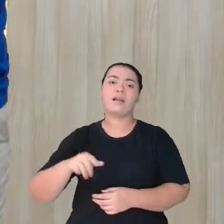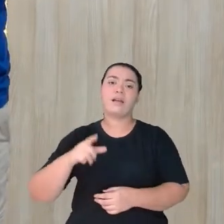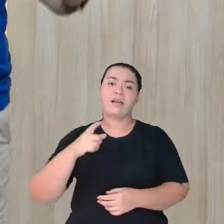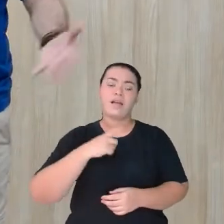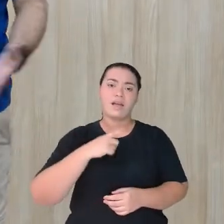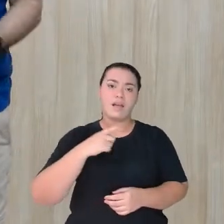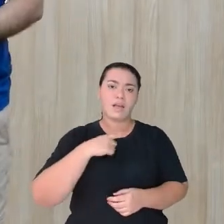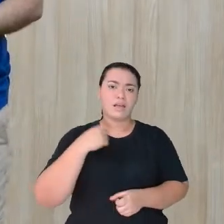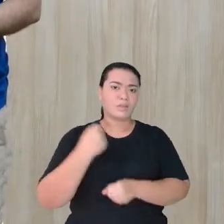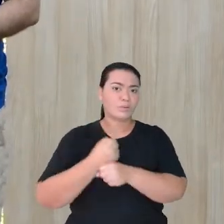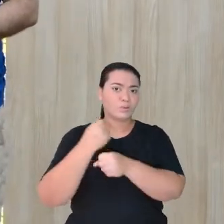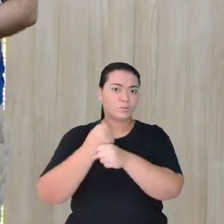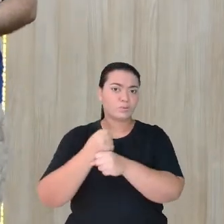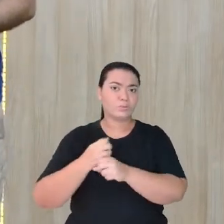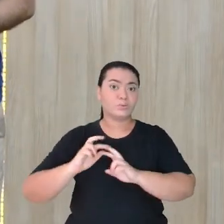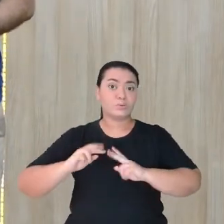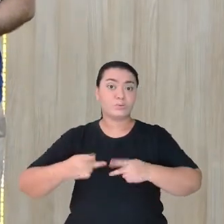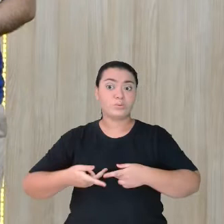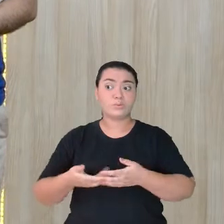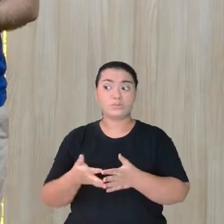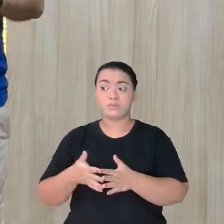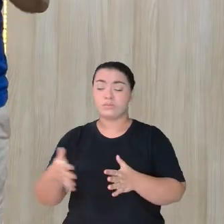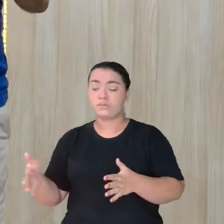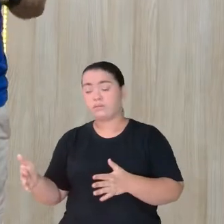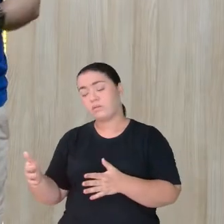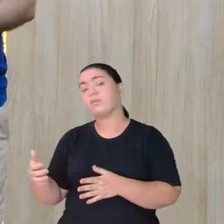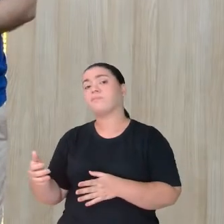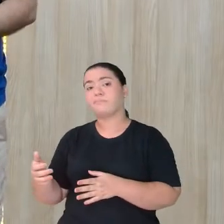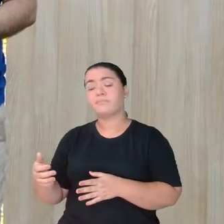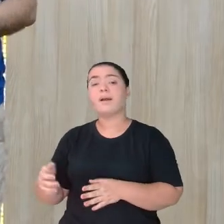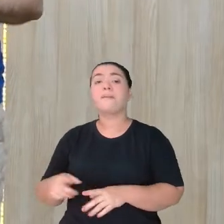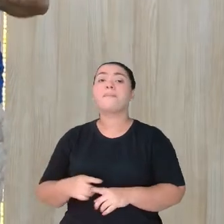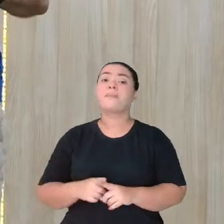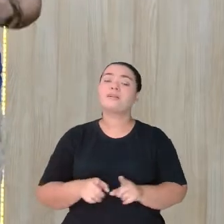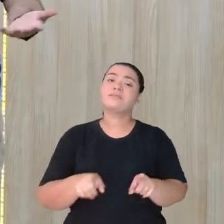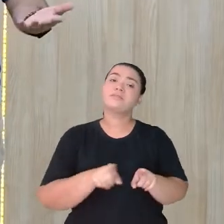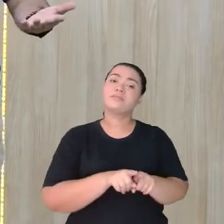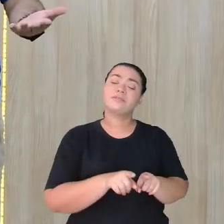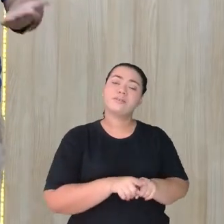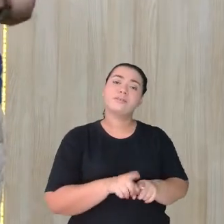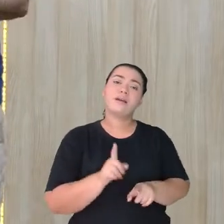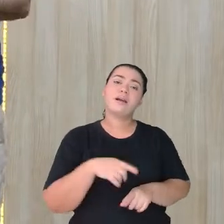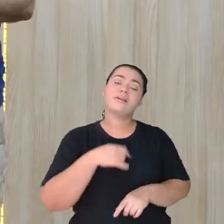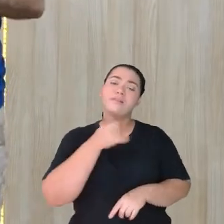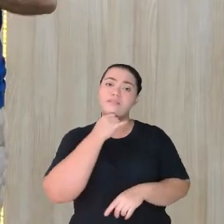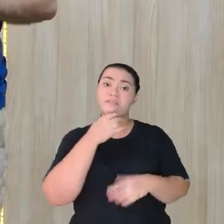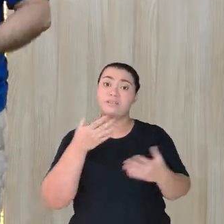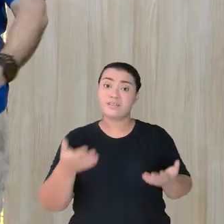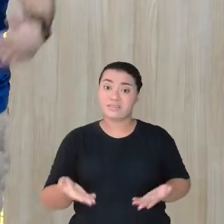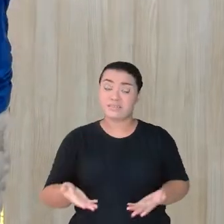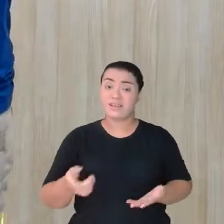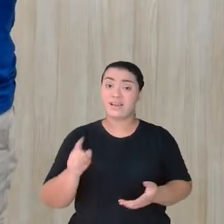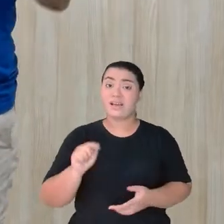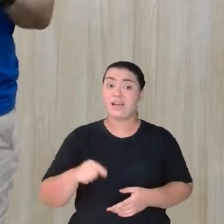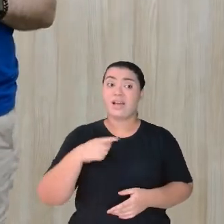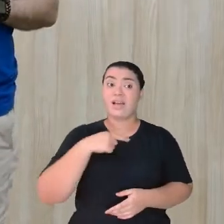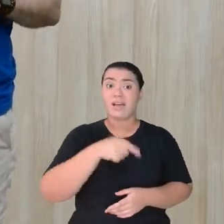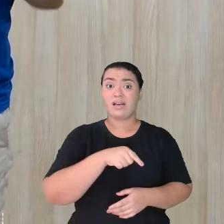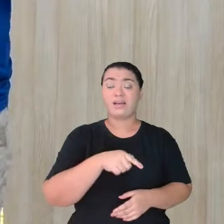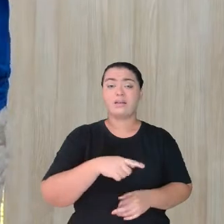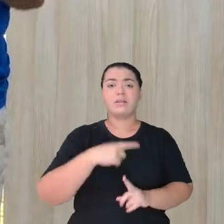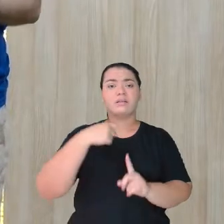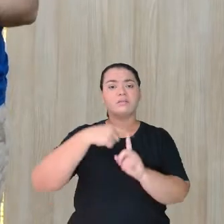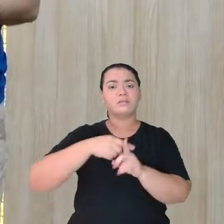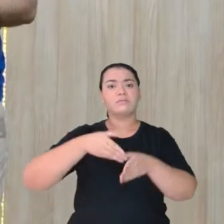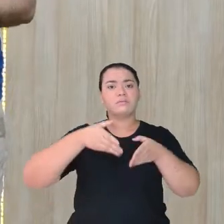das construções humanas ao longo do tempo e também, né, infelizmente, né, um grande cemitério, né?